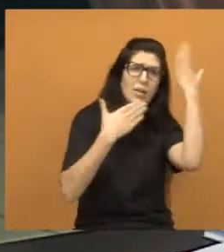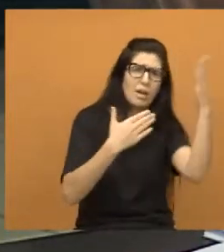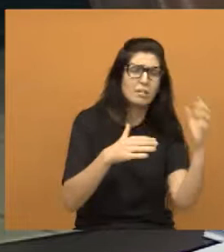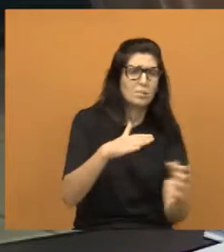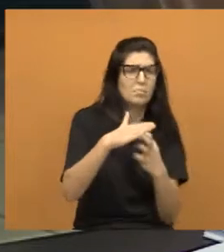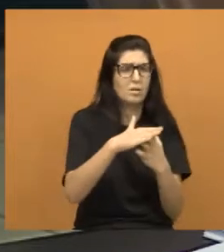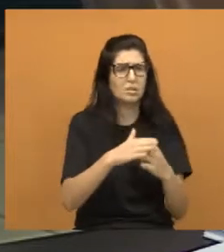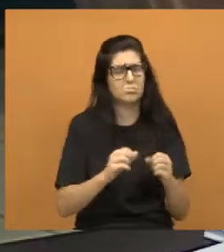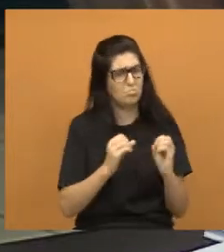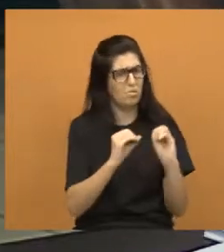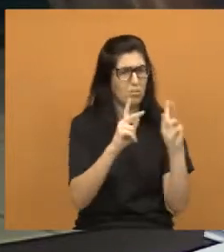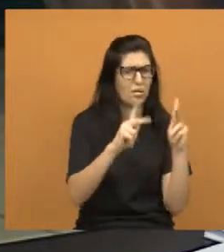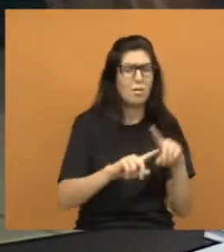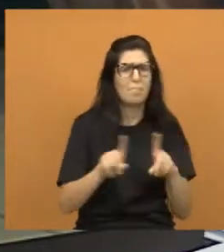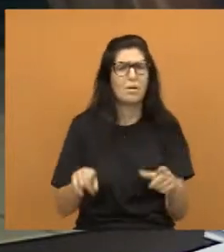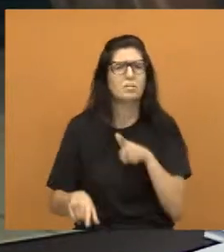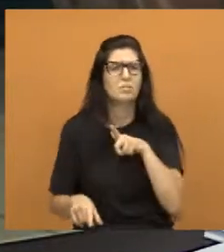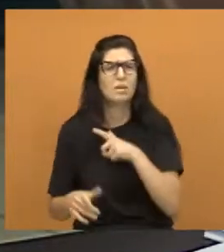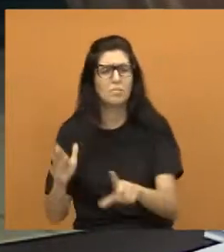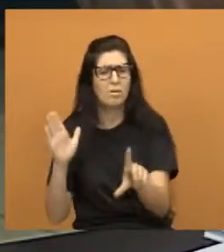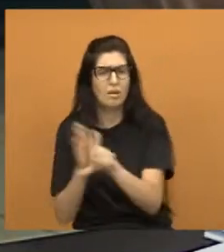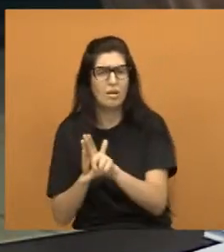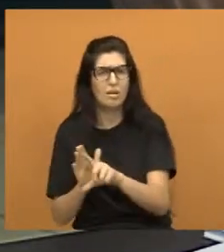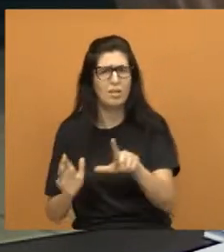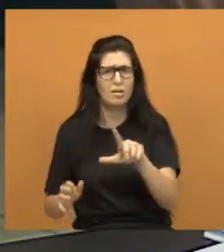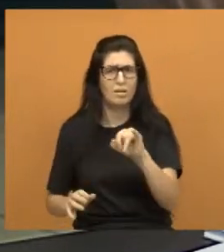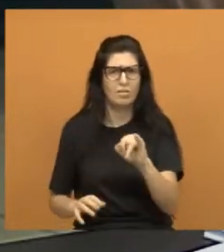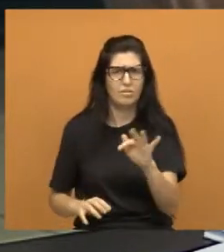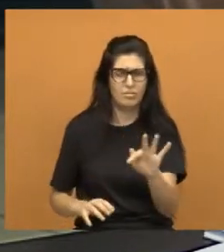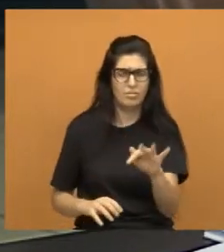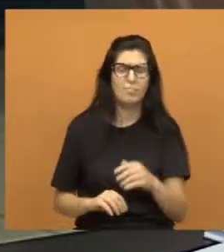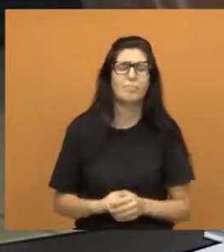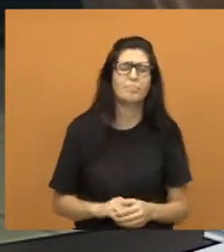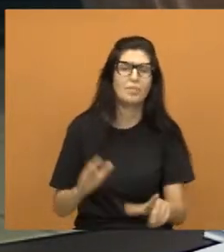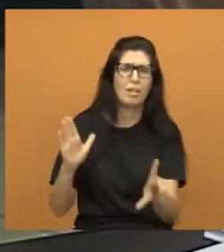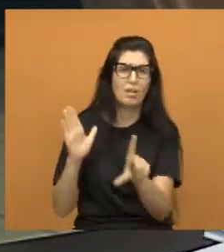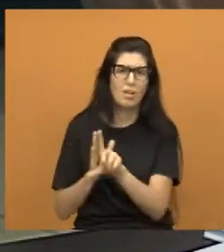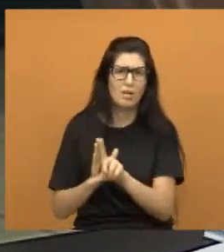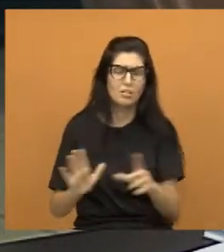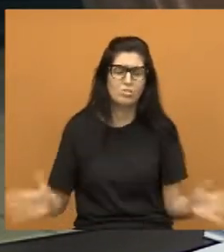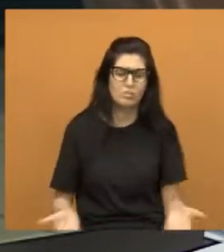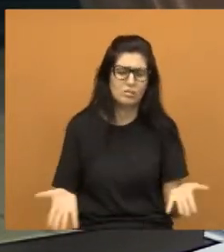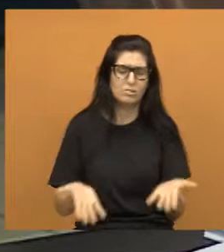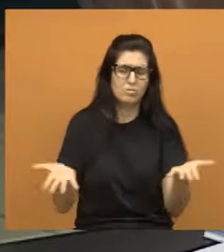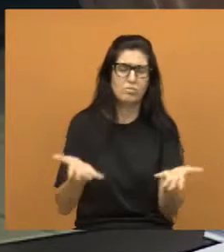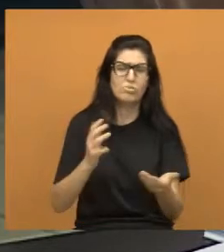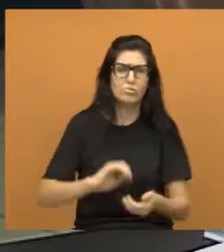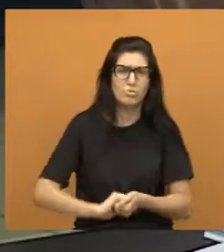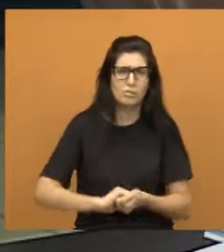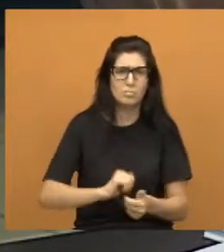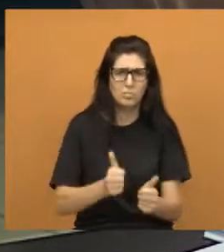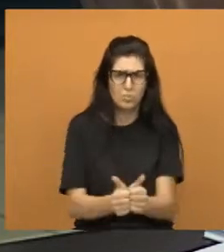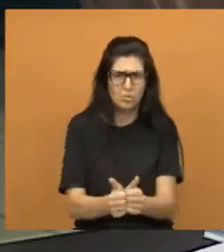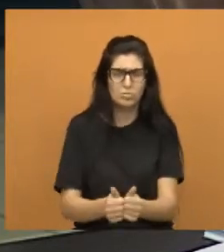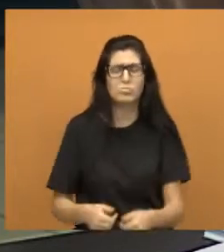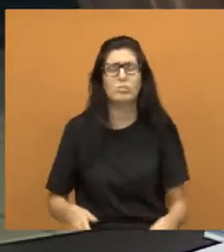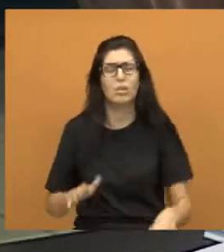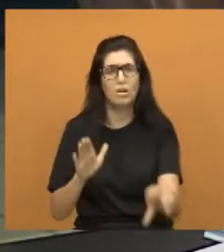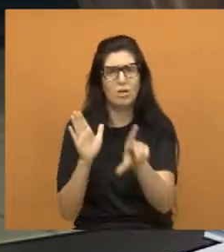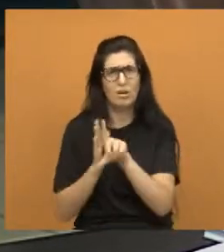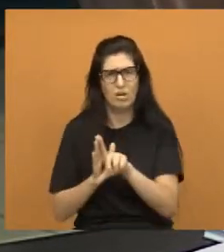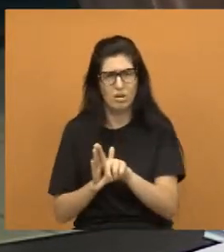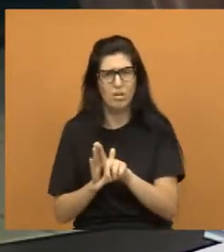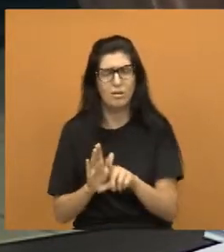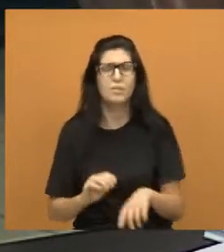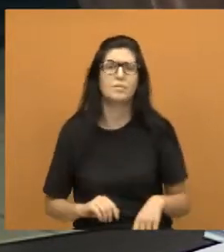lei consolidada, que é a LIFE, que é a Lei de Incentivo ao Esporte. Nessa lei, tem um